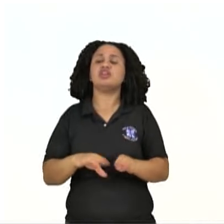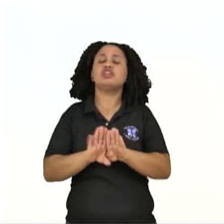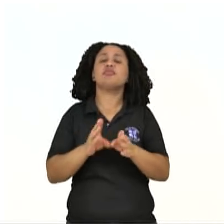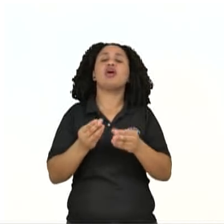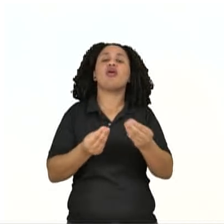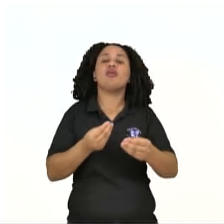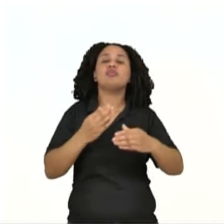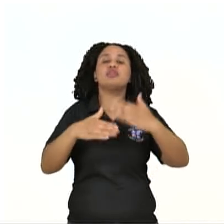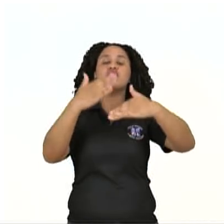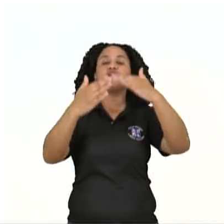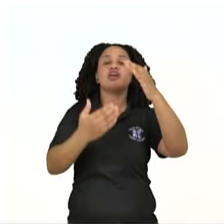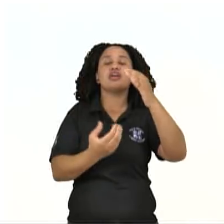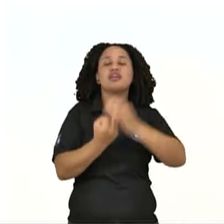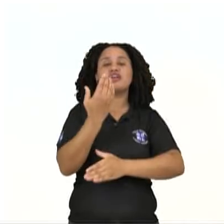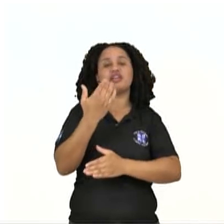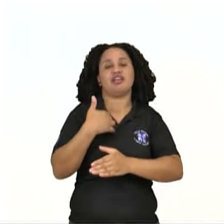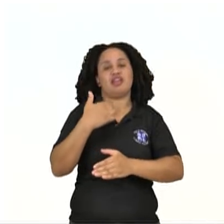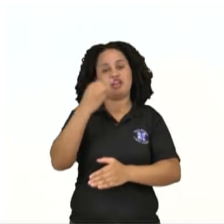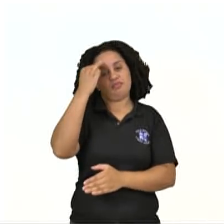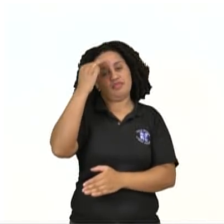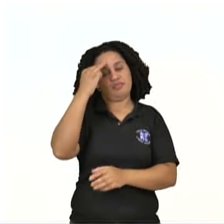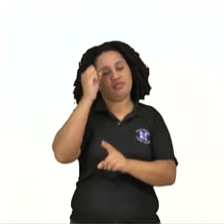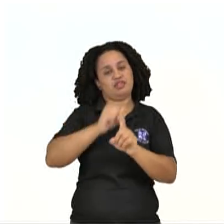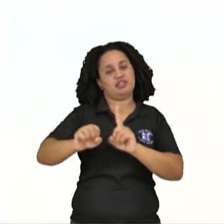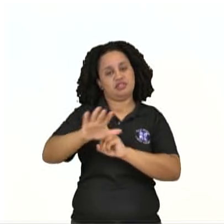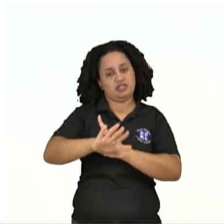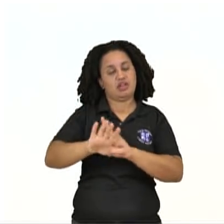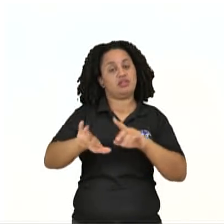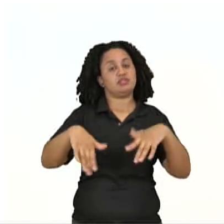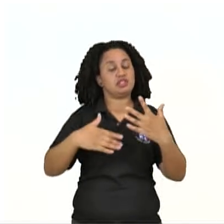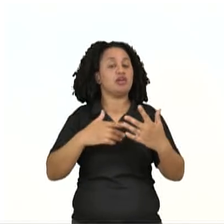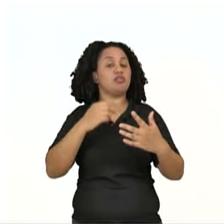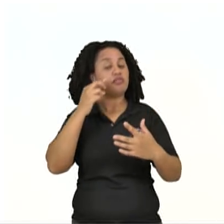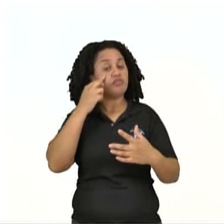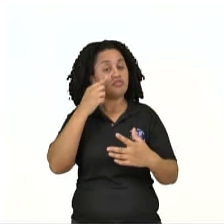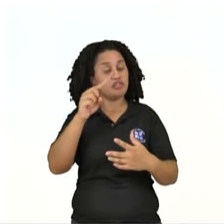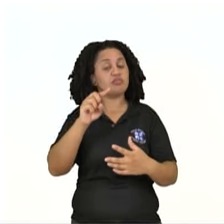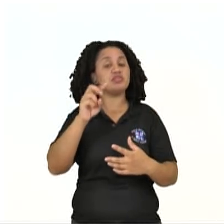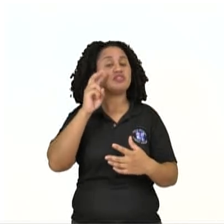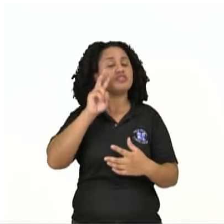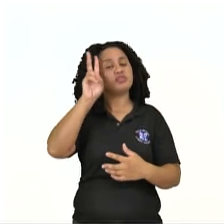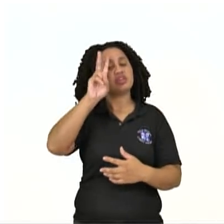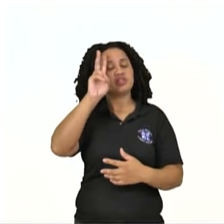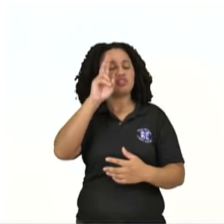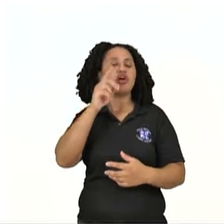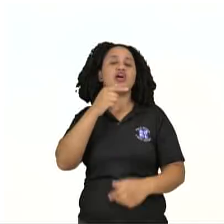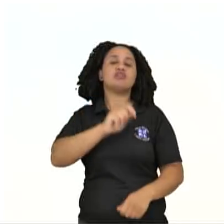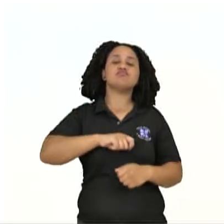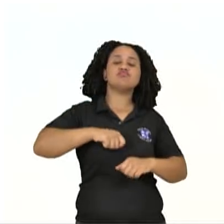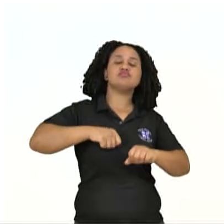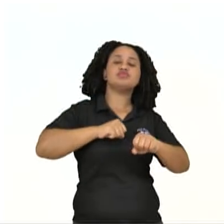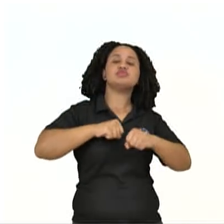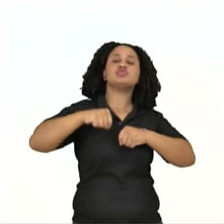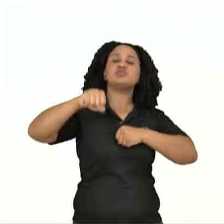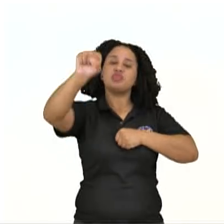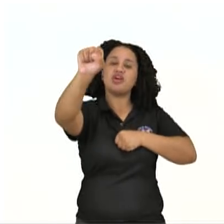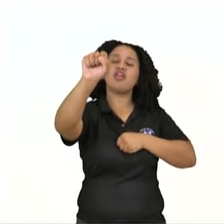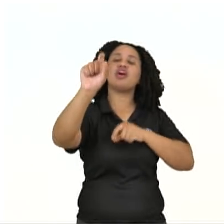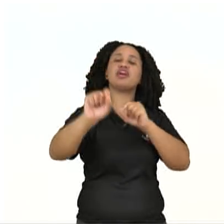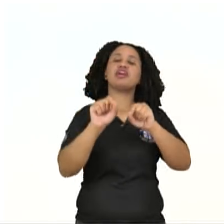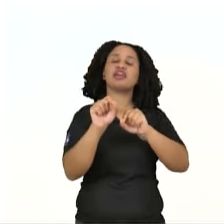do conhecimento histórico é baseado no estudo de análise e fontes históricas. A história utiliza da memória como uma fonte